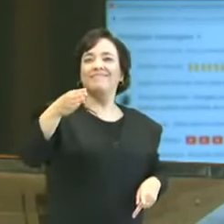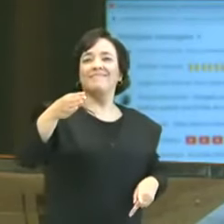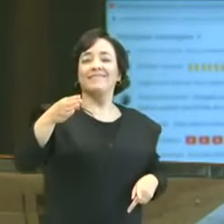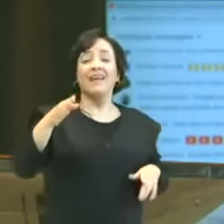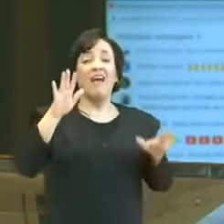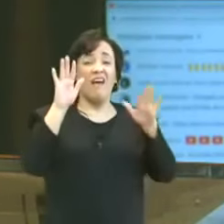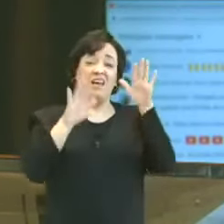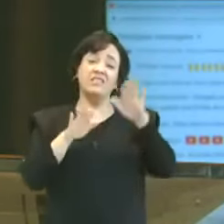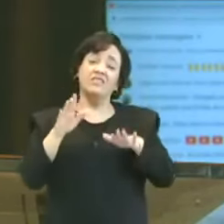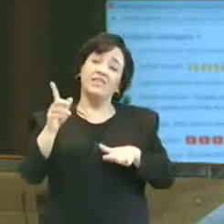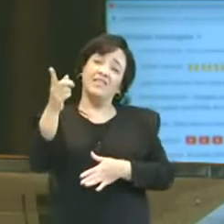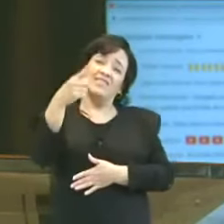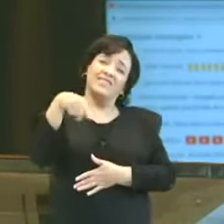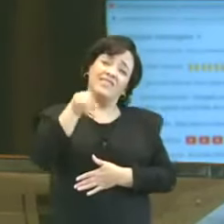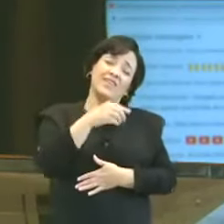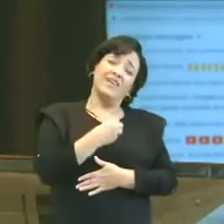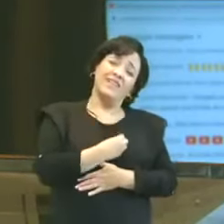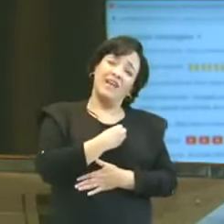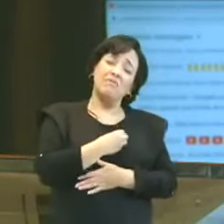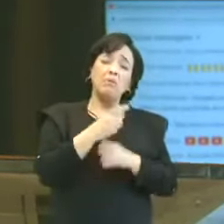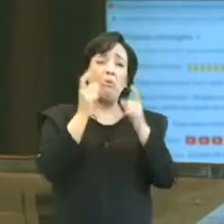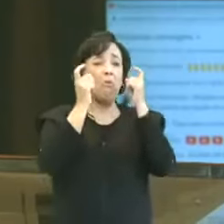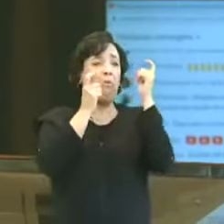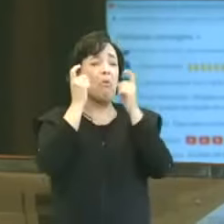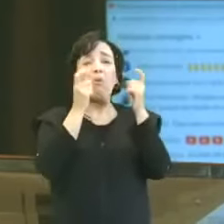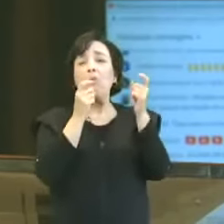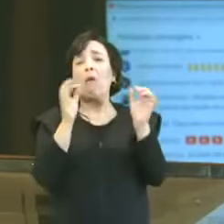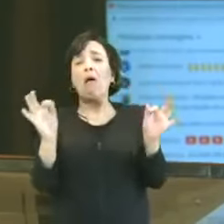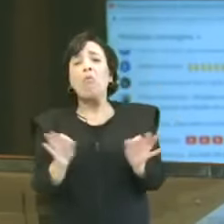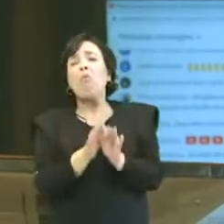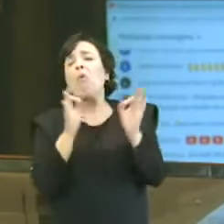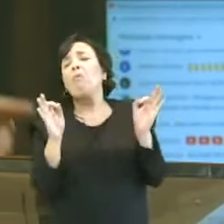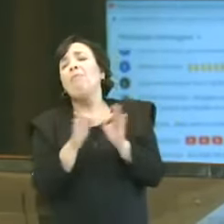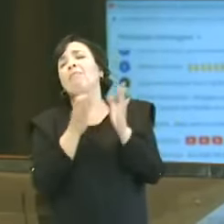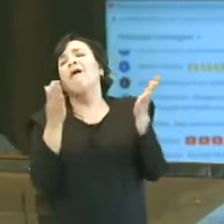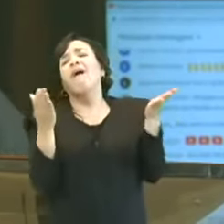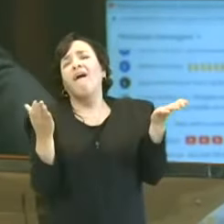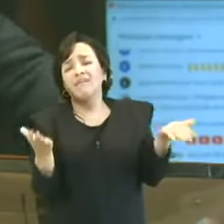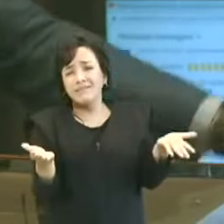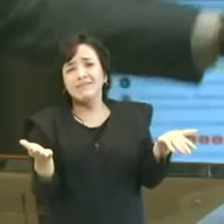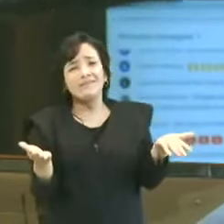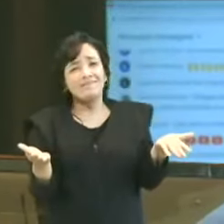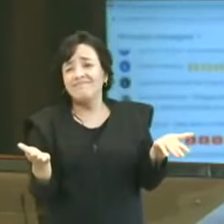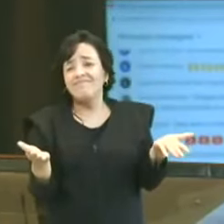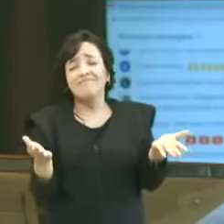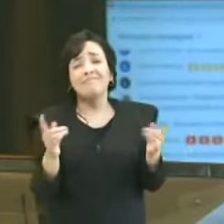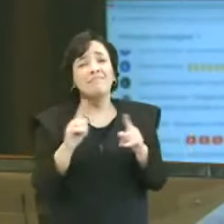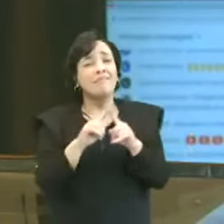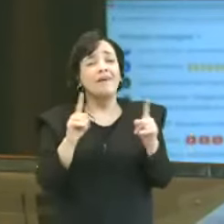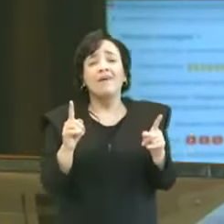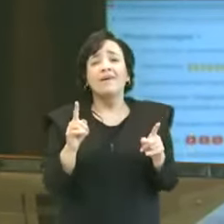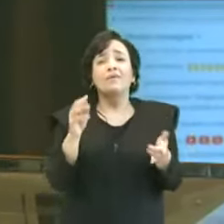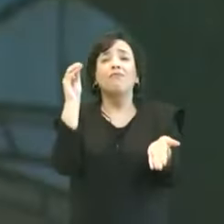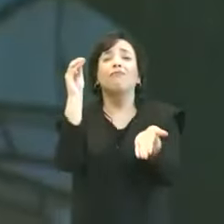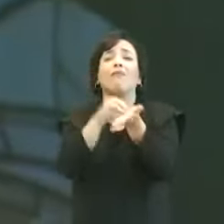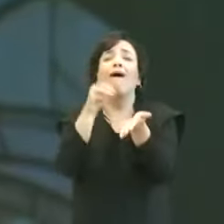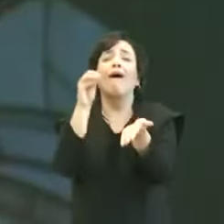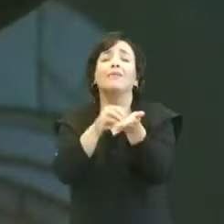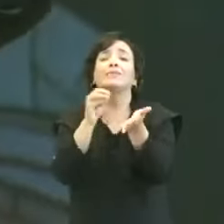vida, estamos correndo atrás de tantas coisas. E embora se eu perguntasse aqui para você, qual é o teu